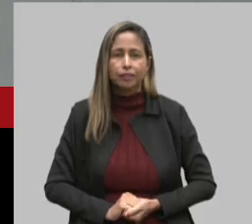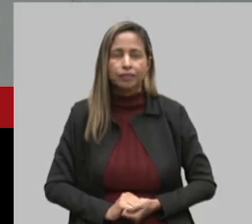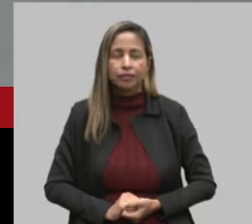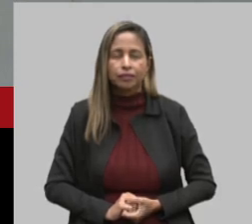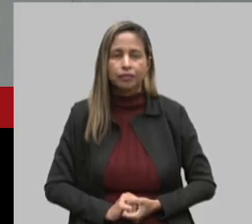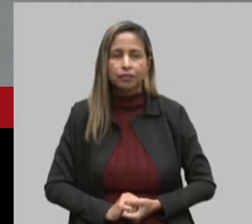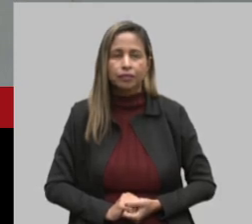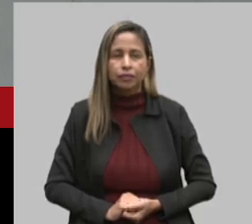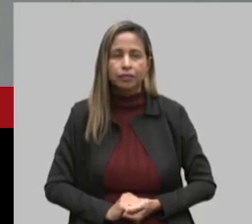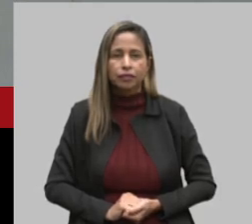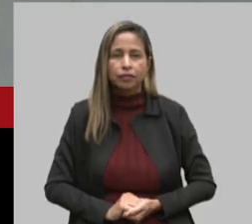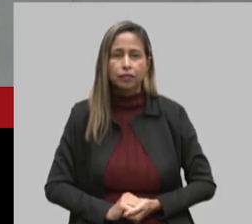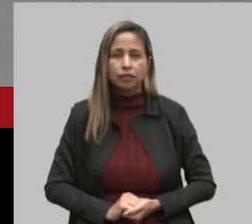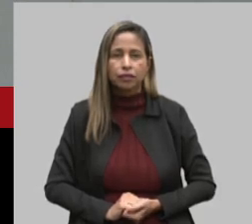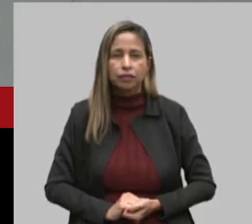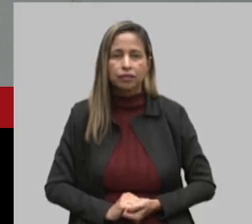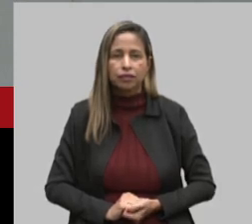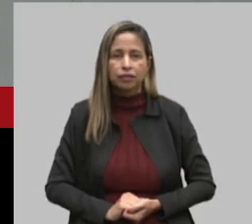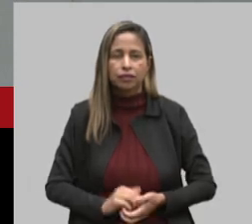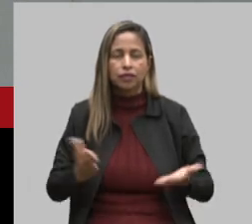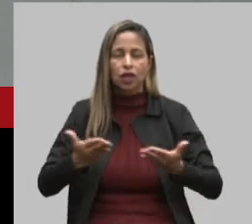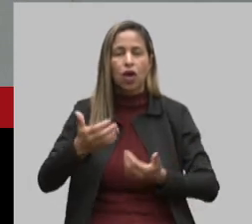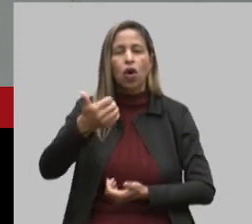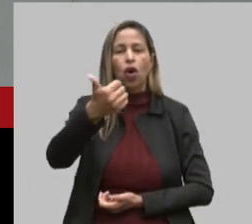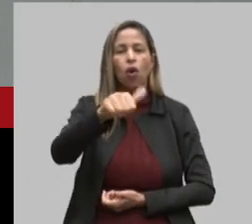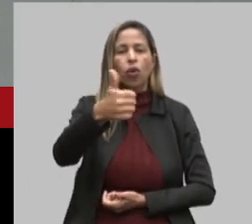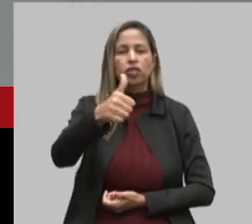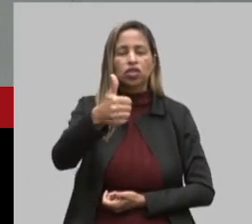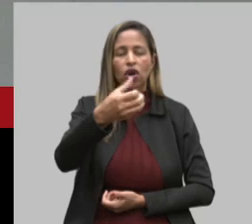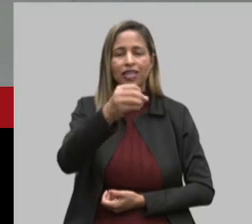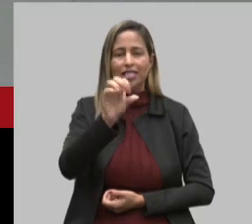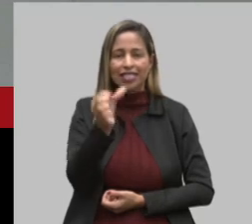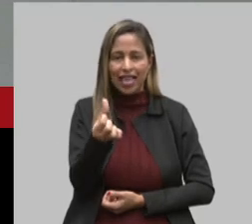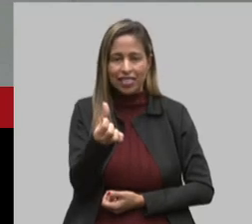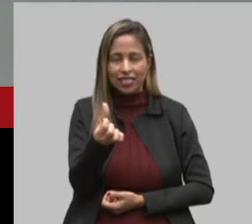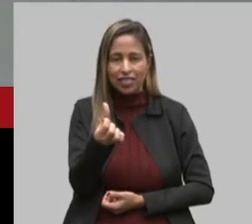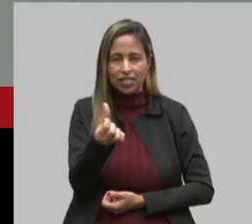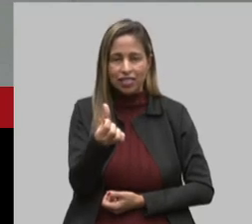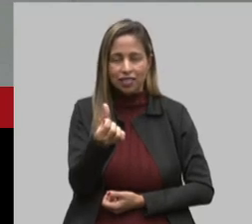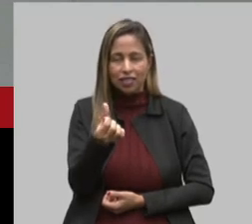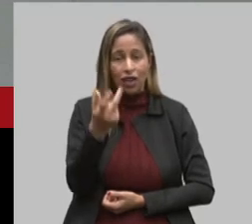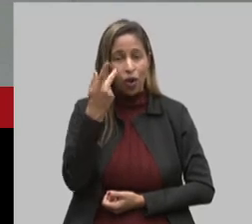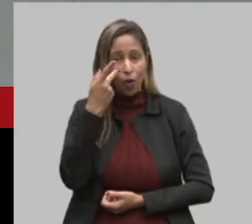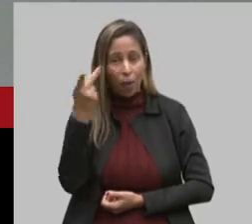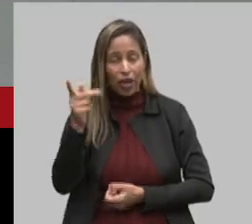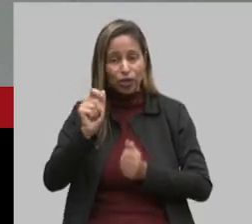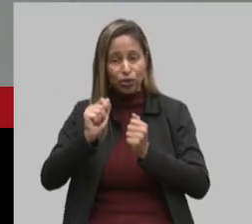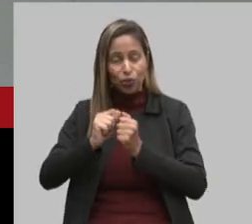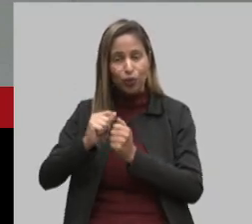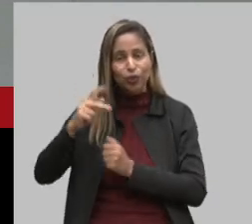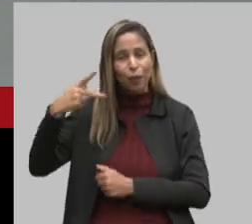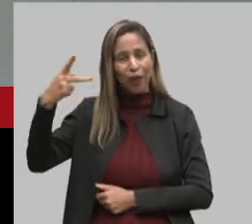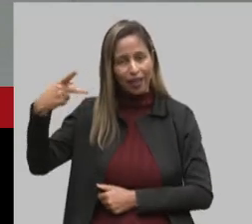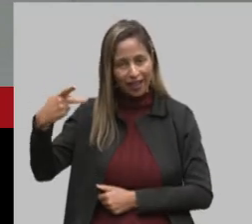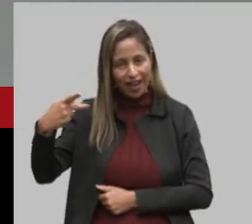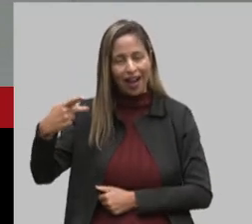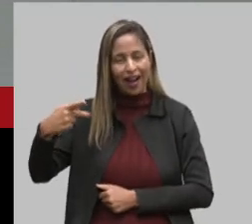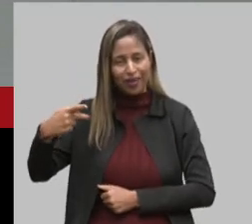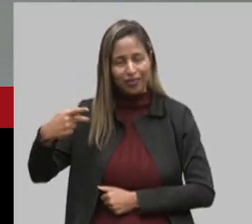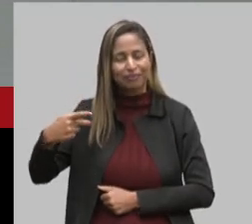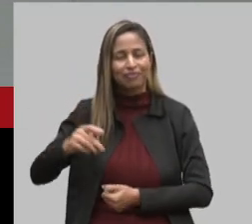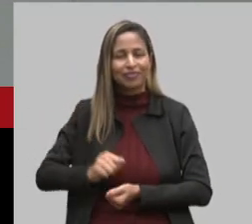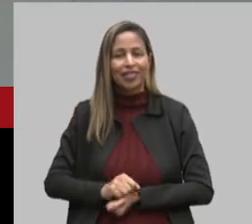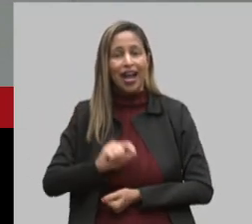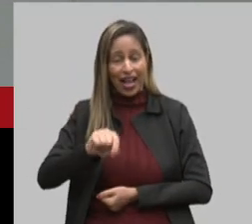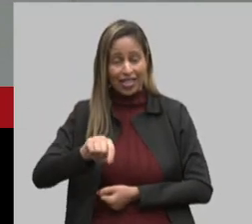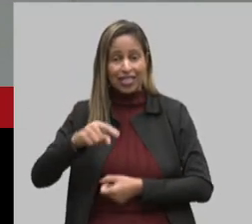obrigado agora são 11:6 Você está acompanhando direto do plenário da Assembleia Legislativa em Belo